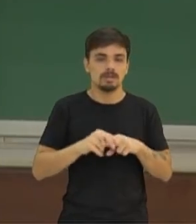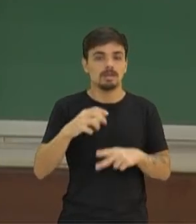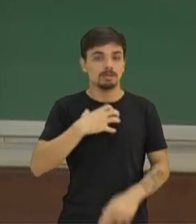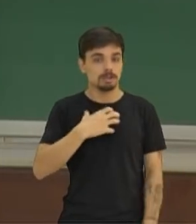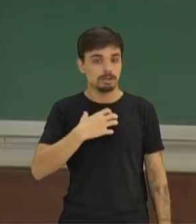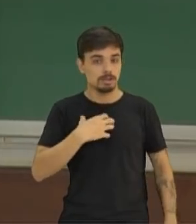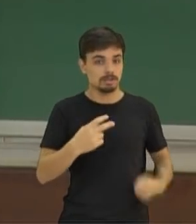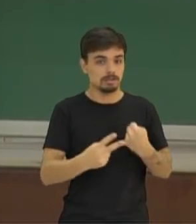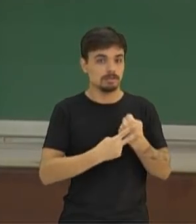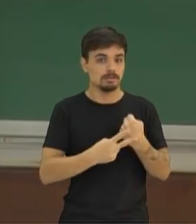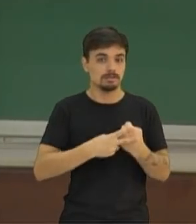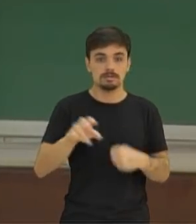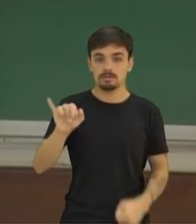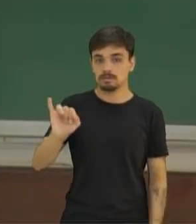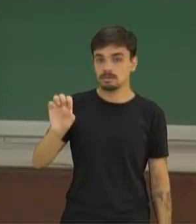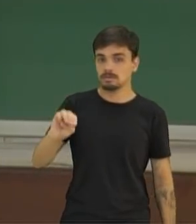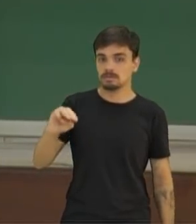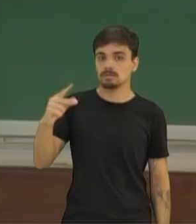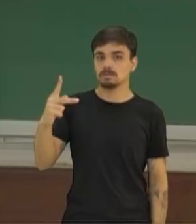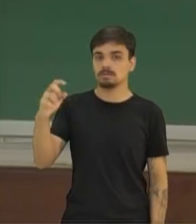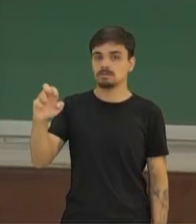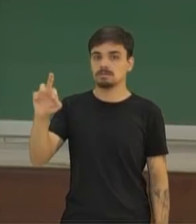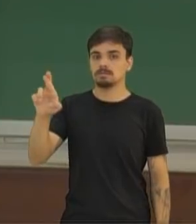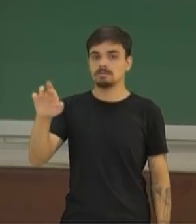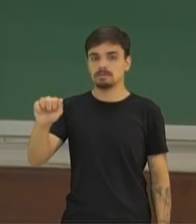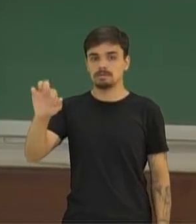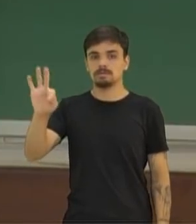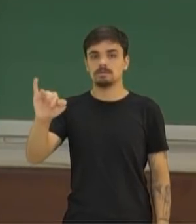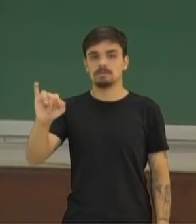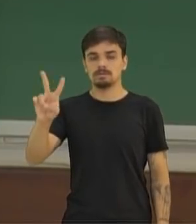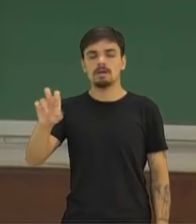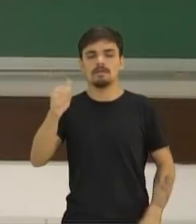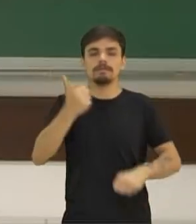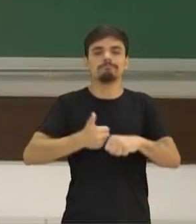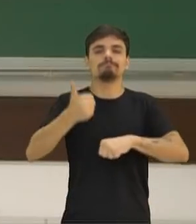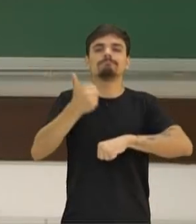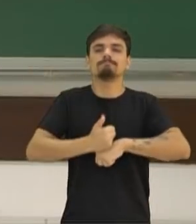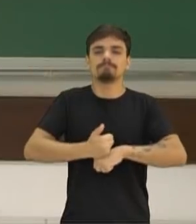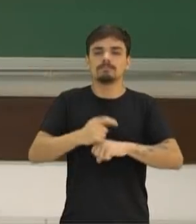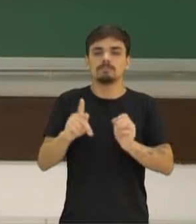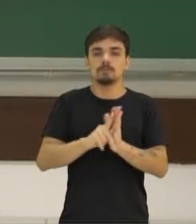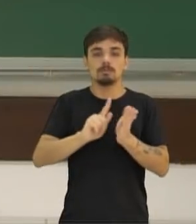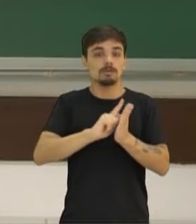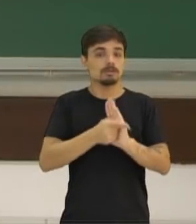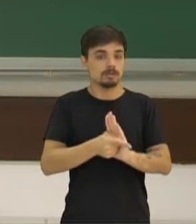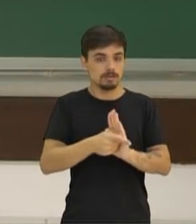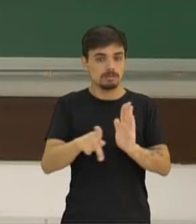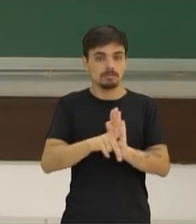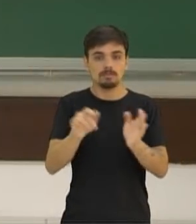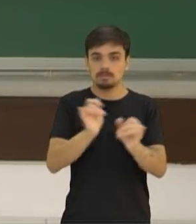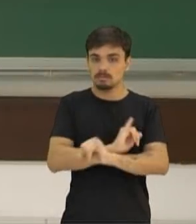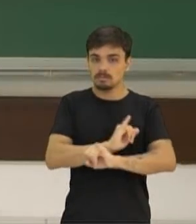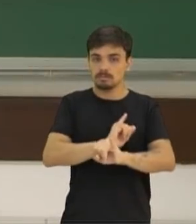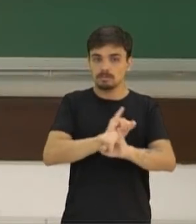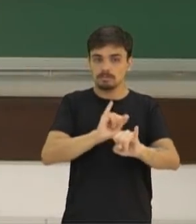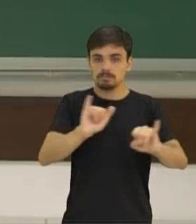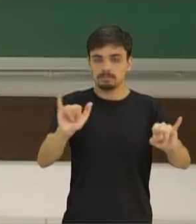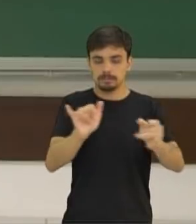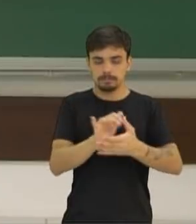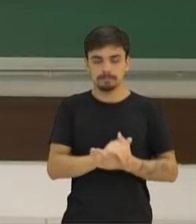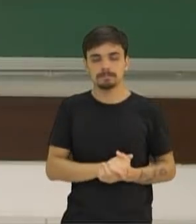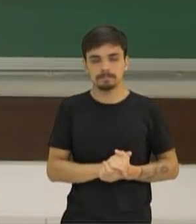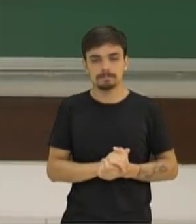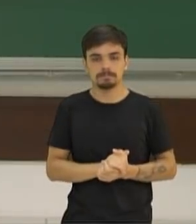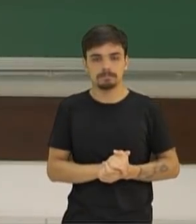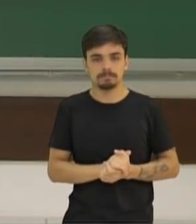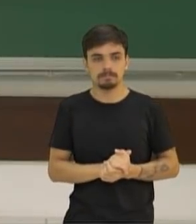modo verbal imperativo é aquele que predomina nesse gênero textual, anúncio publicitário.